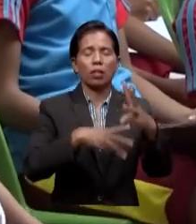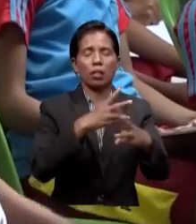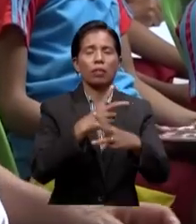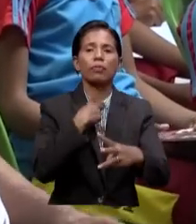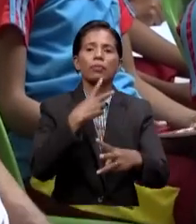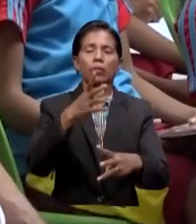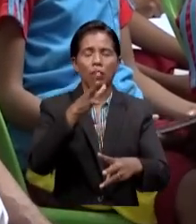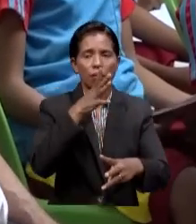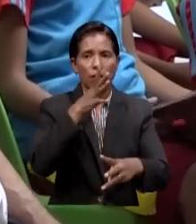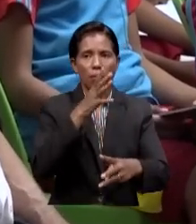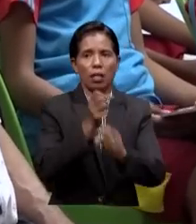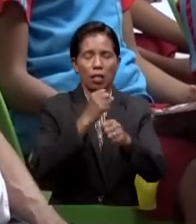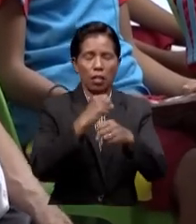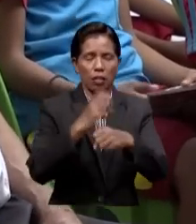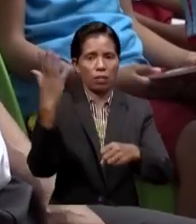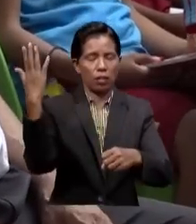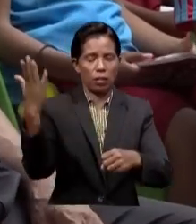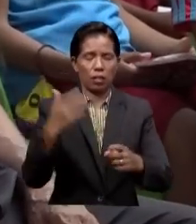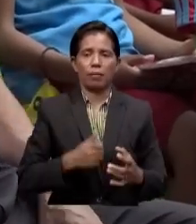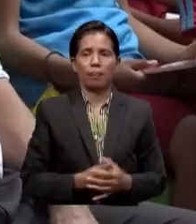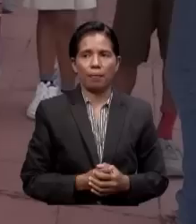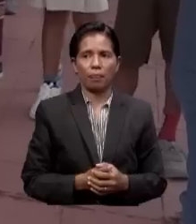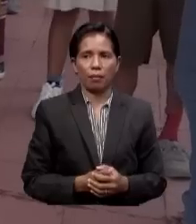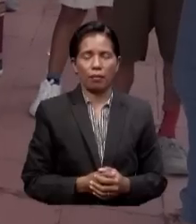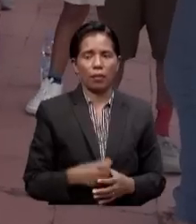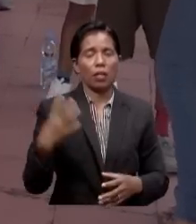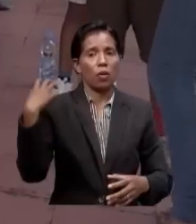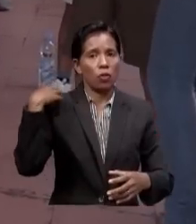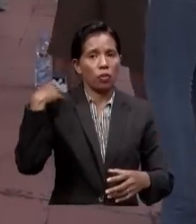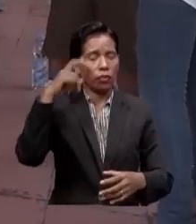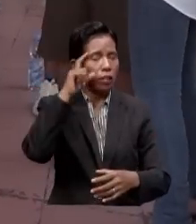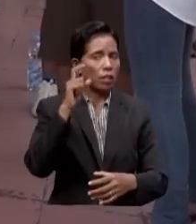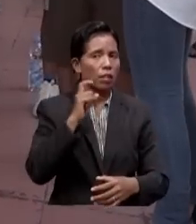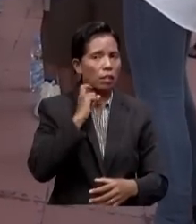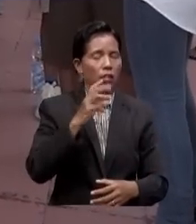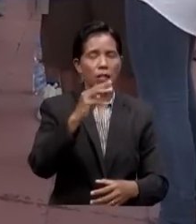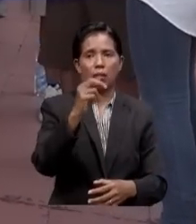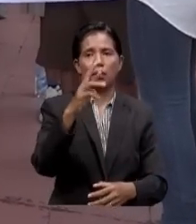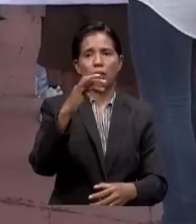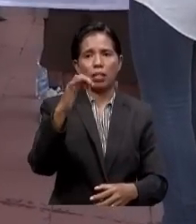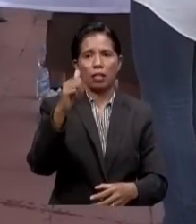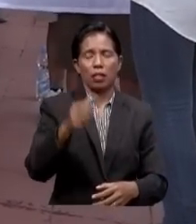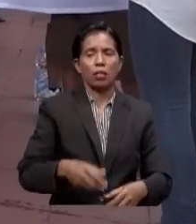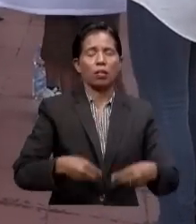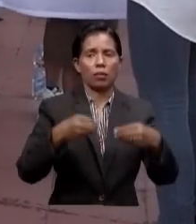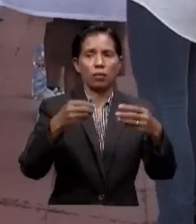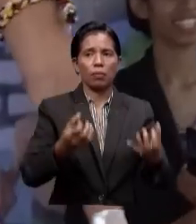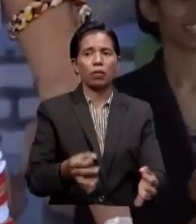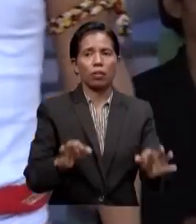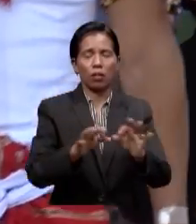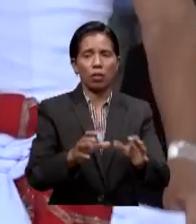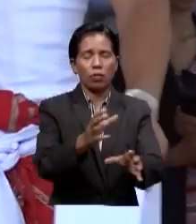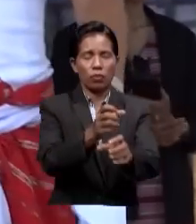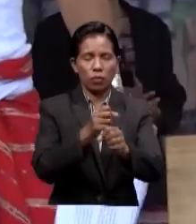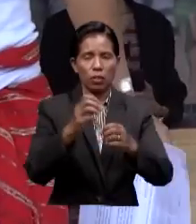sala leitura Sanusmau. Ia bebang ne gestora sala leitura Sanusmau, Maria Amaral Guterres, oficialmente futi líder